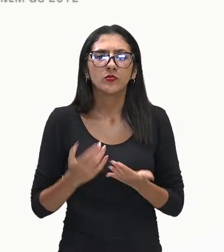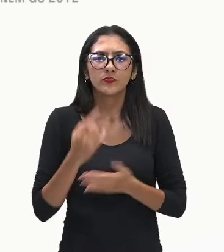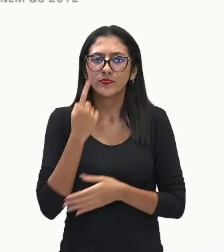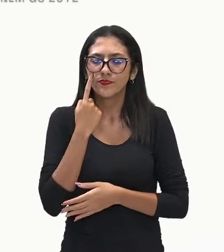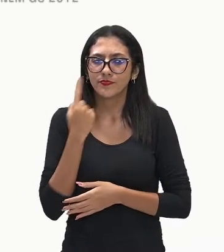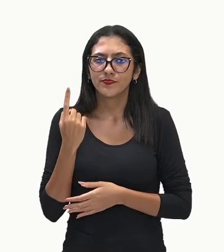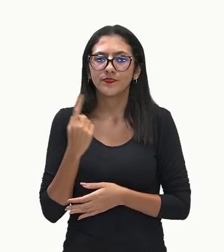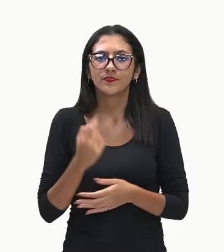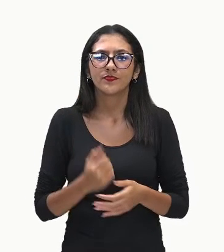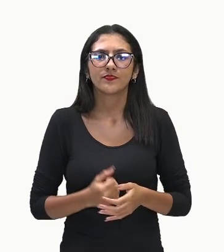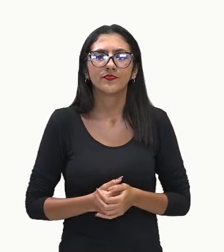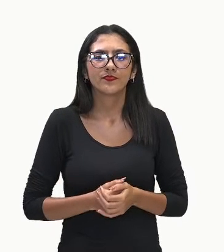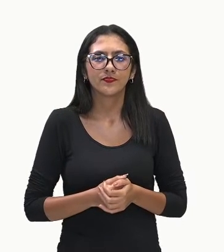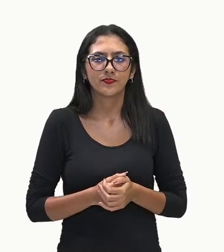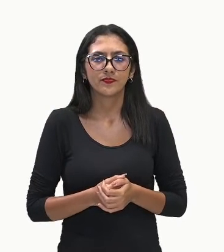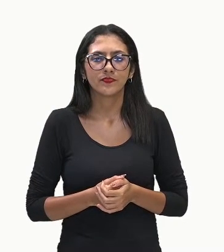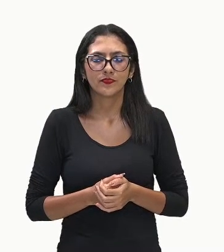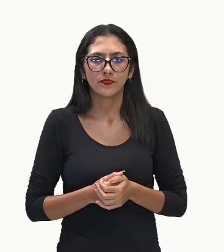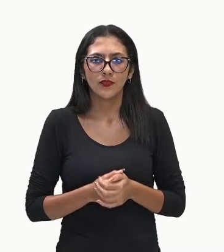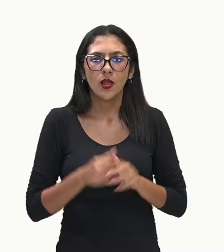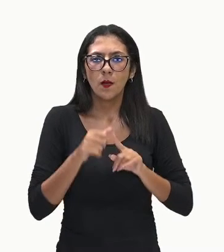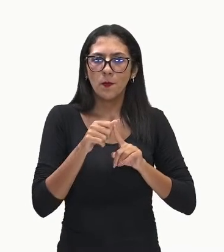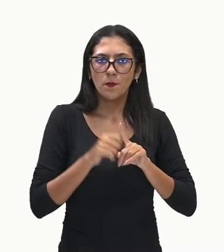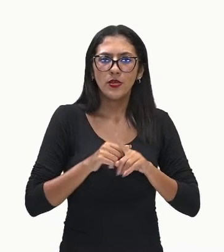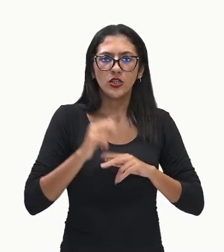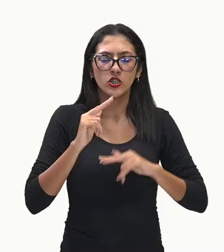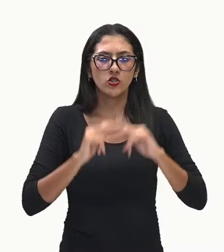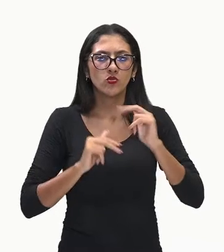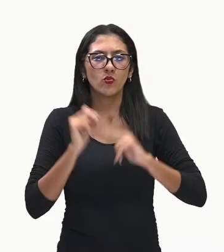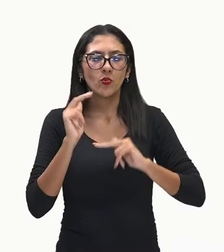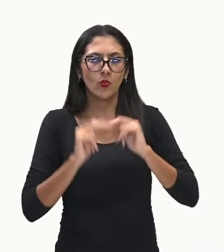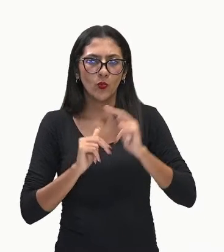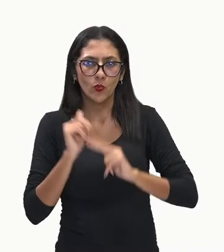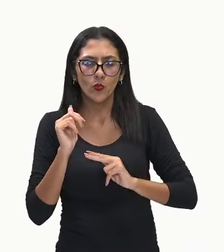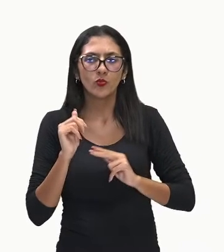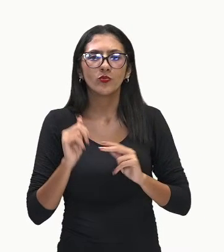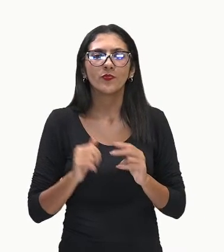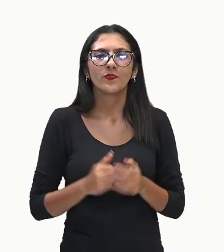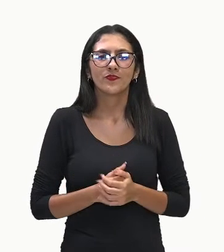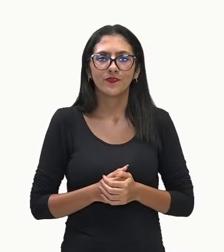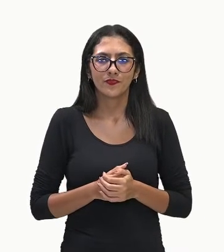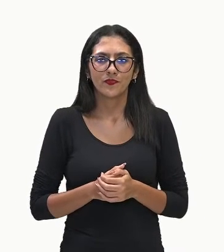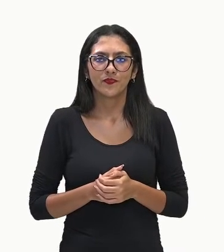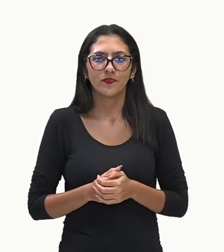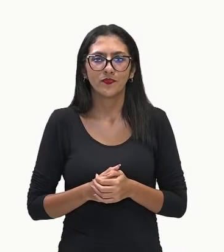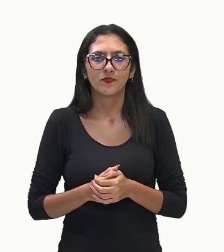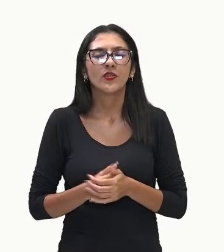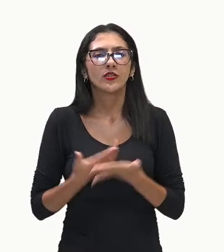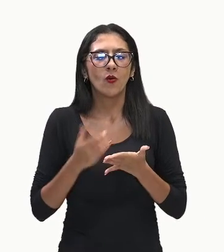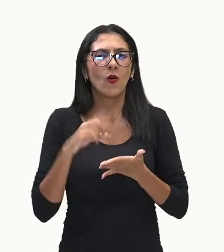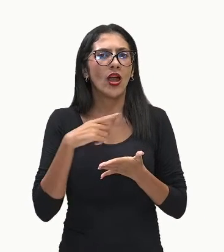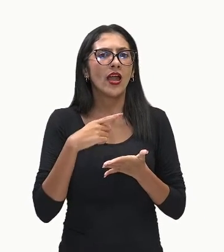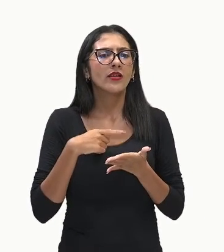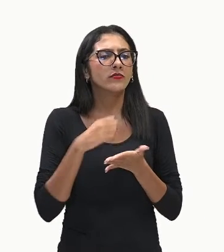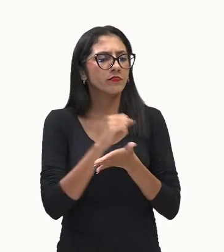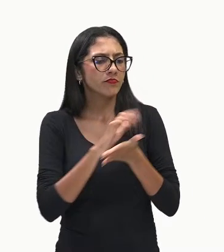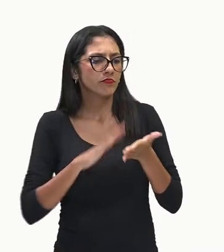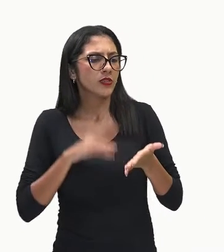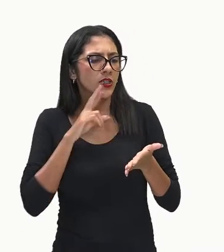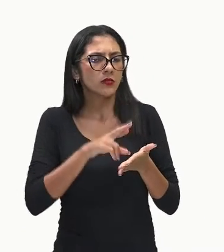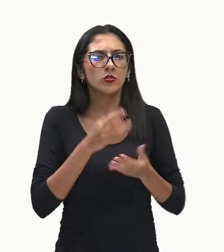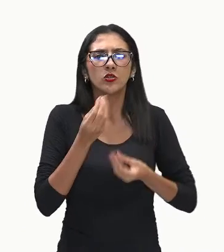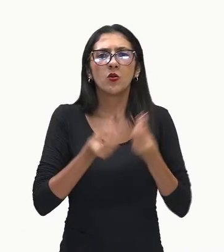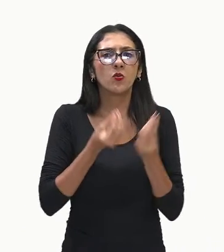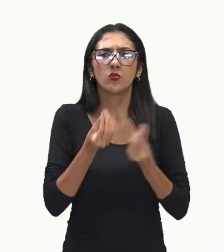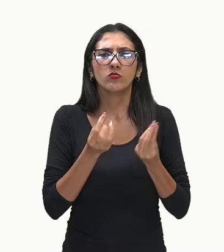Vamos lá. Junho, né? E julho. Para resolver a questão, basta analisar o gráfico dado no exercício, né?